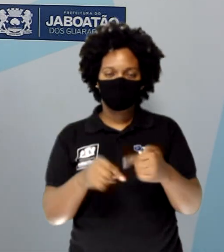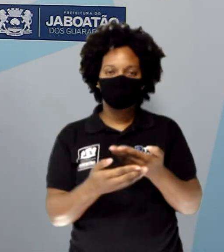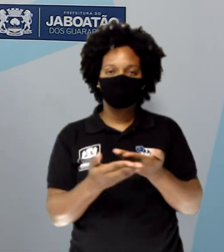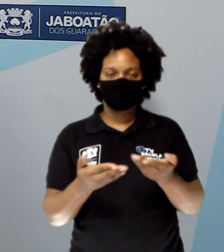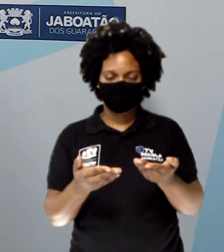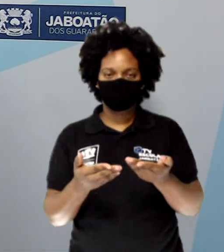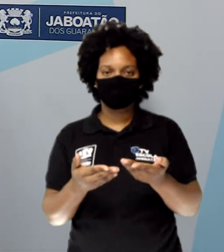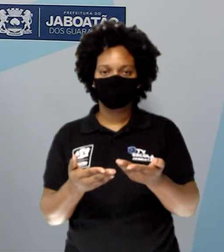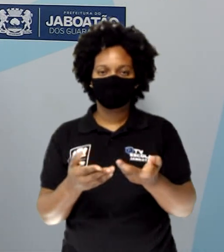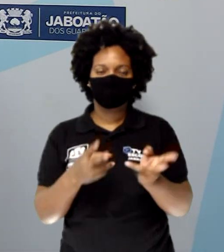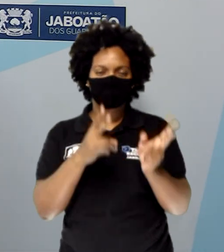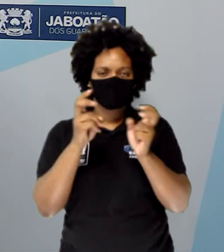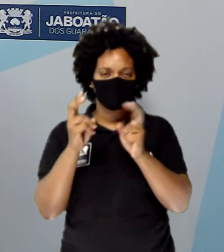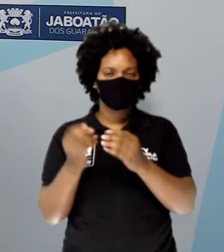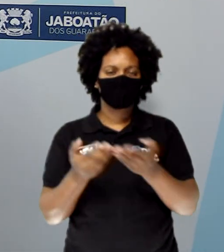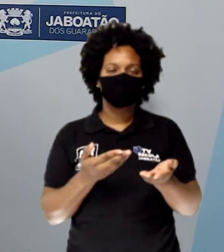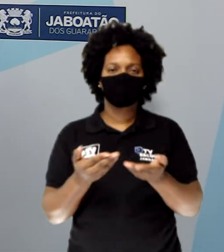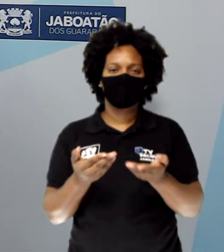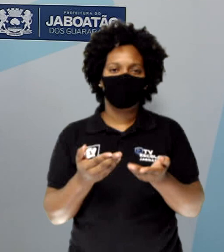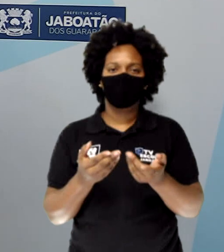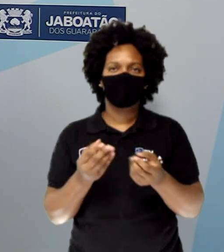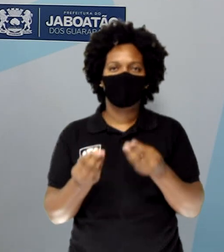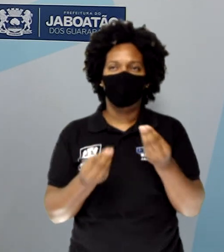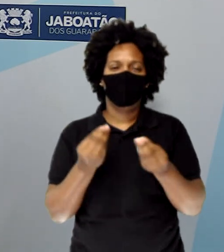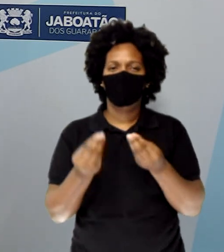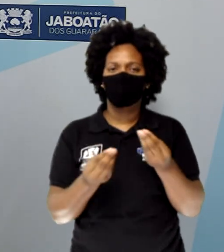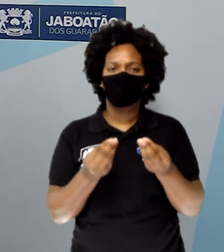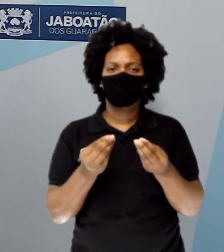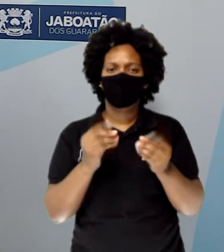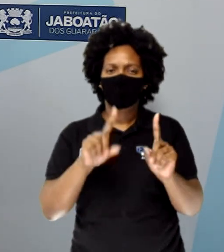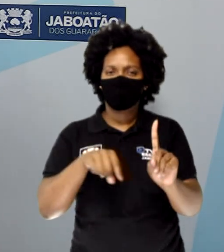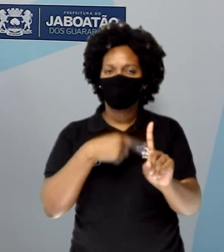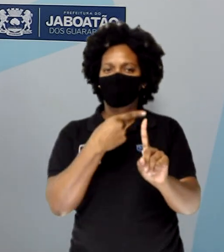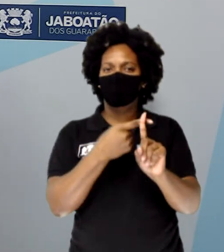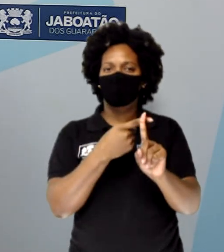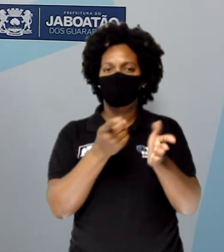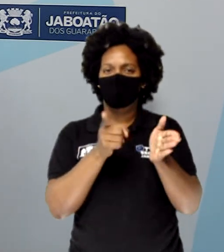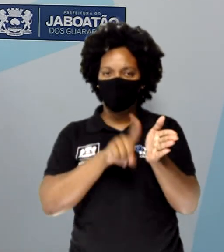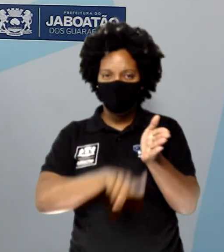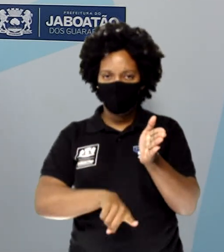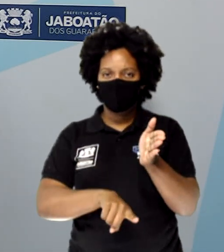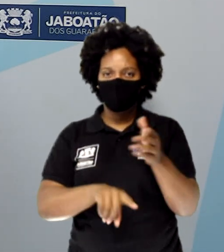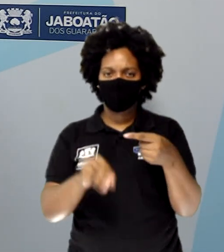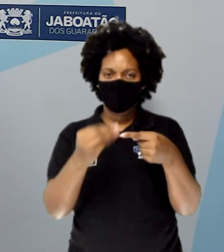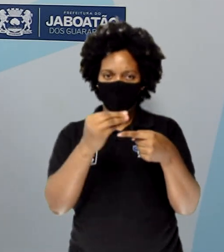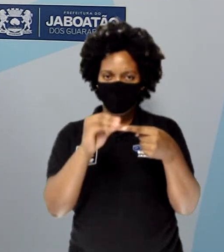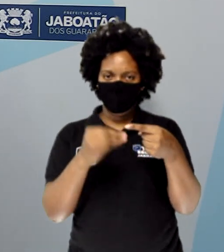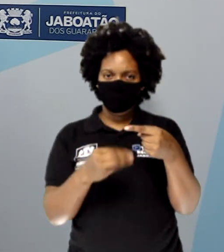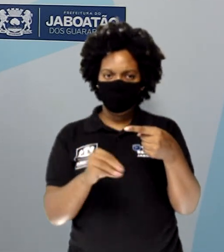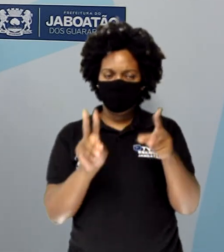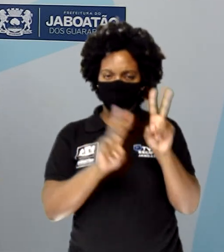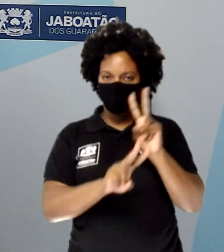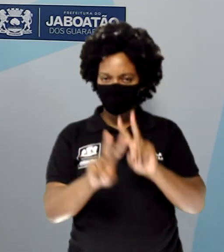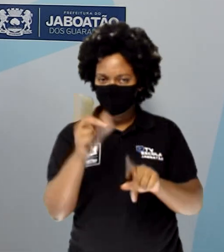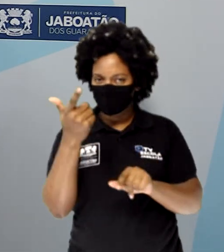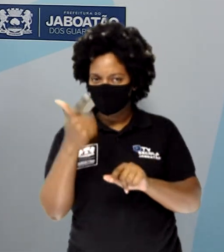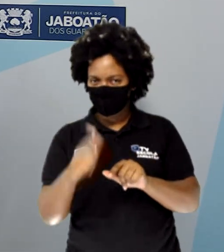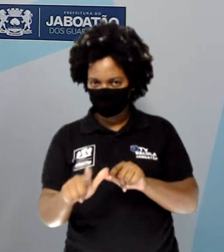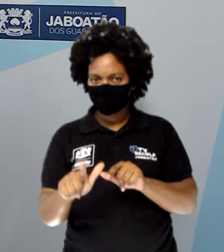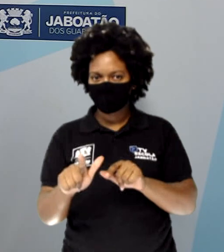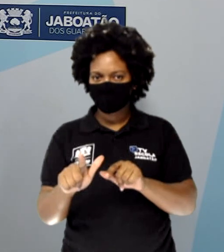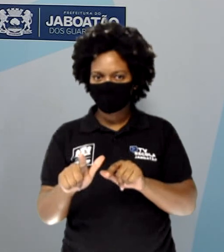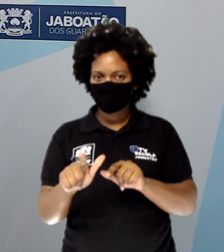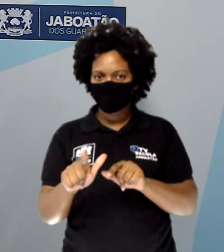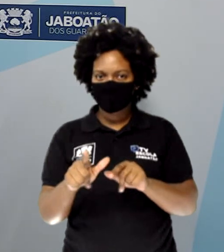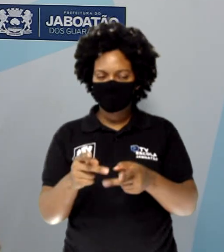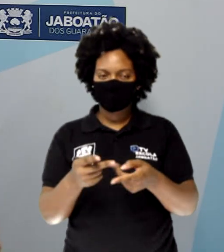Vamos falar agora um pouquinho sobre como funciona a adição e a subtração de frações. Vamos dar uma olhadinha aqui de novo na história da pizza,